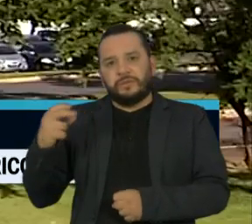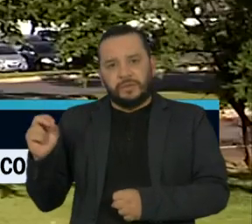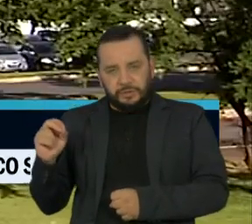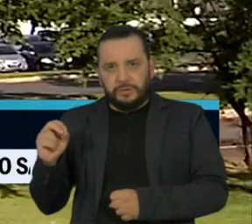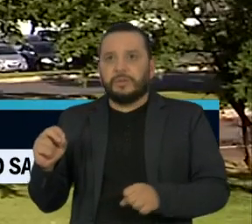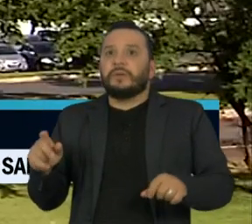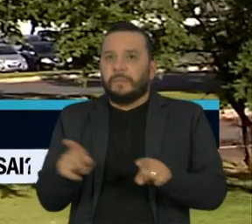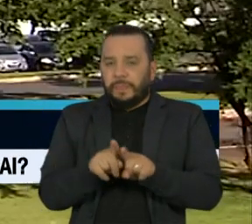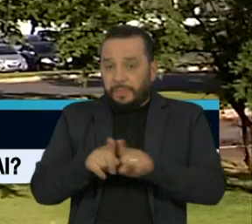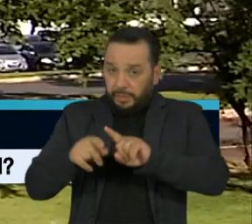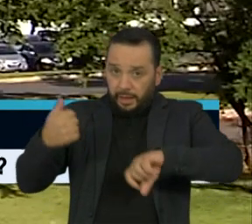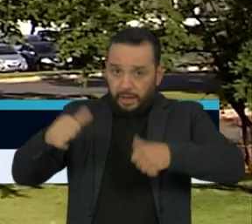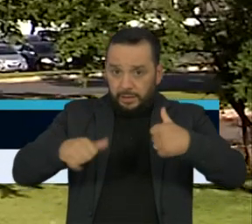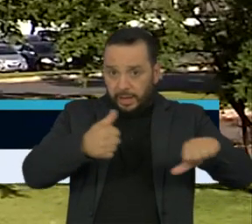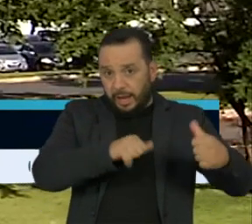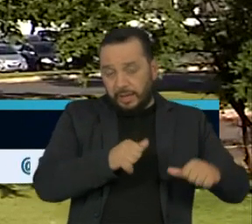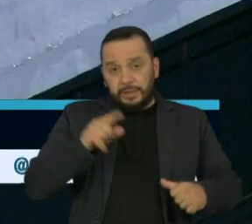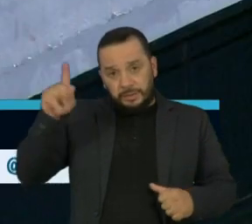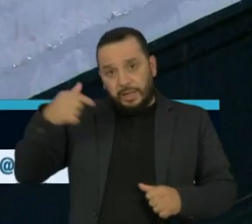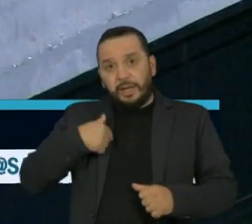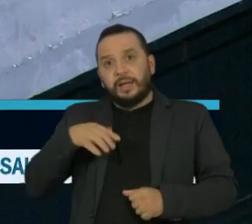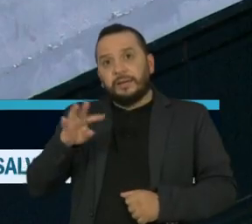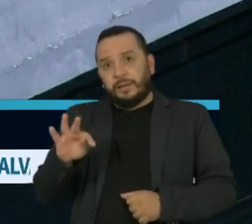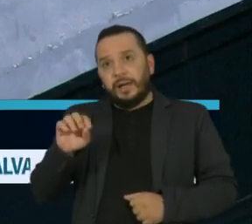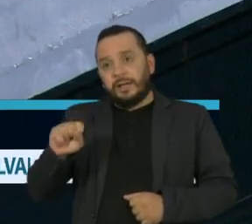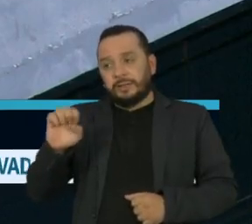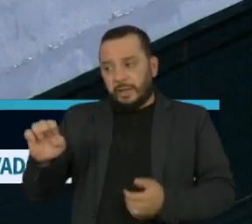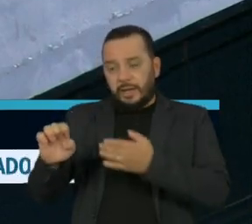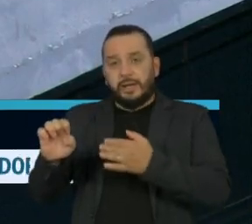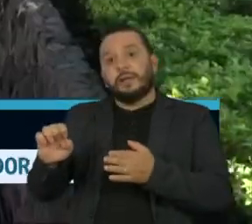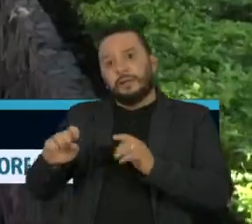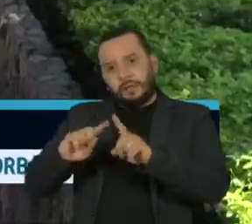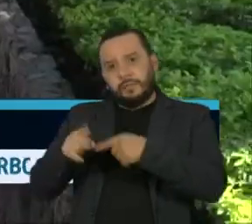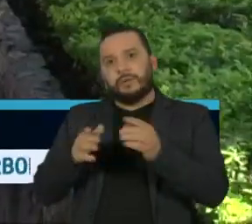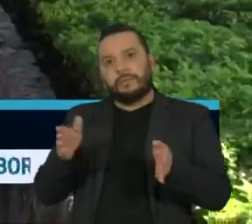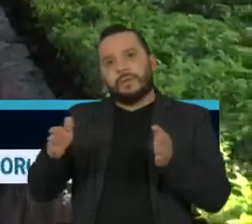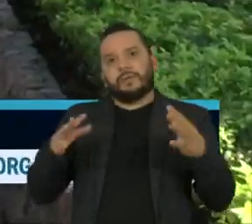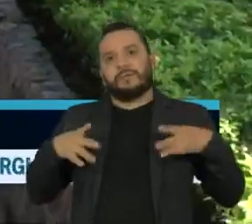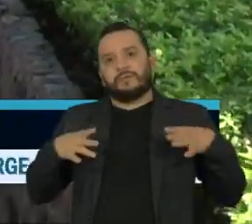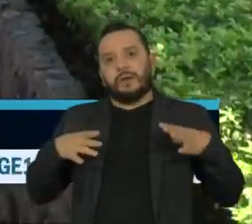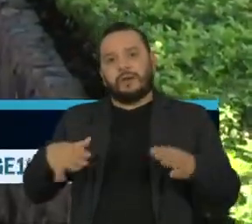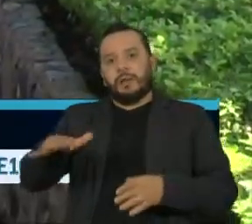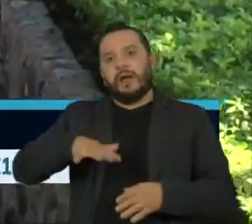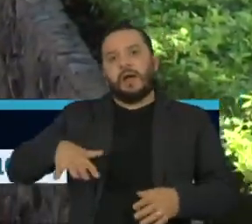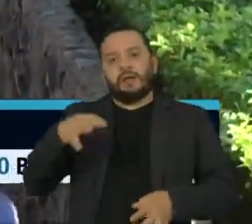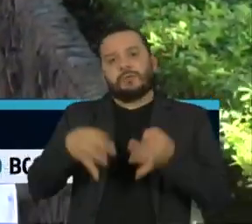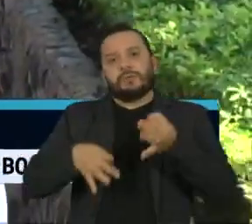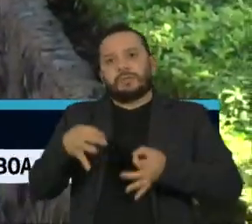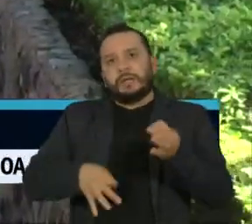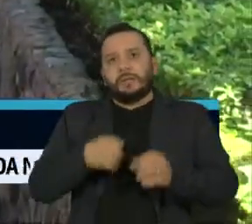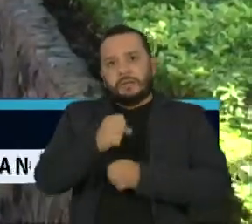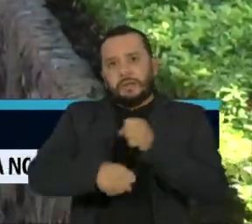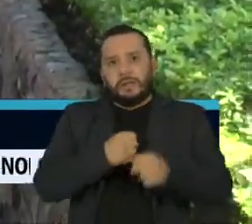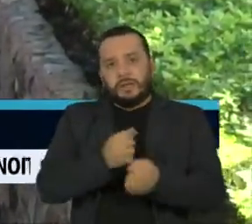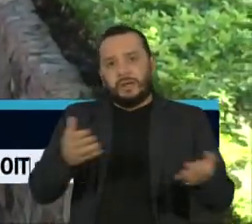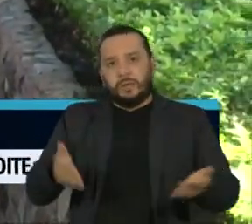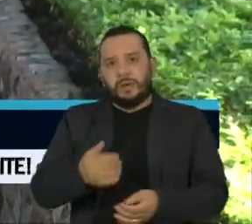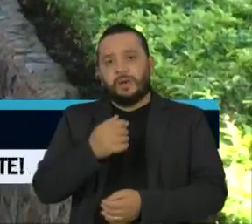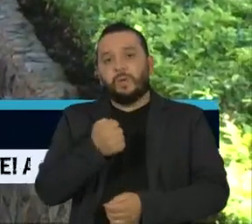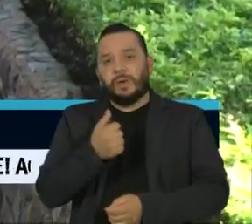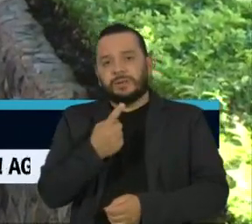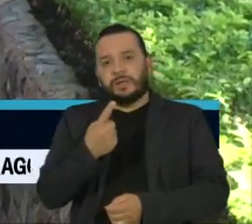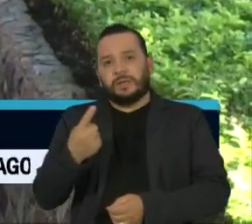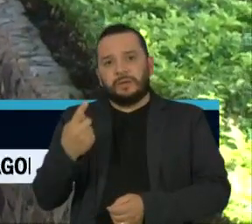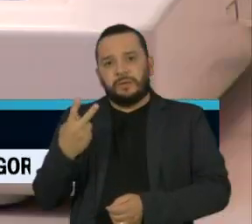levada para análise pelo plenário do TSE após o recesso do Judiciário. Neste ano, quase 120 milhões de